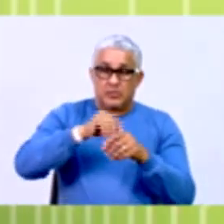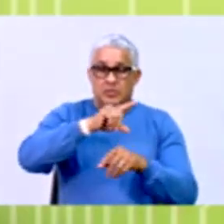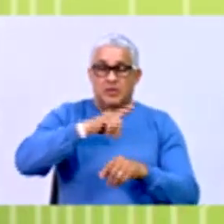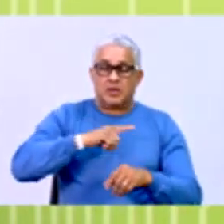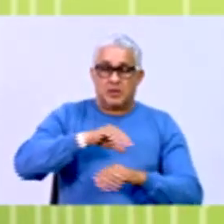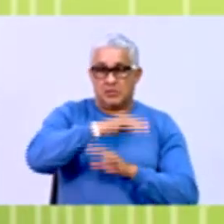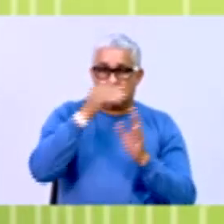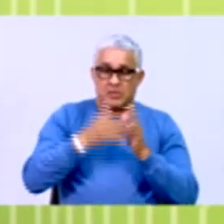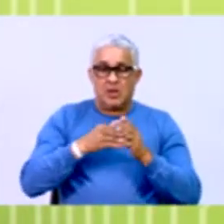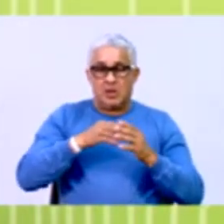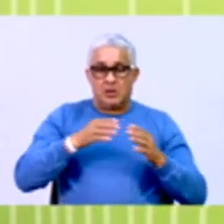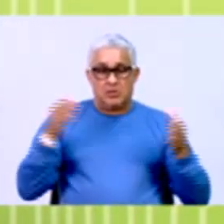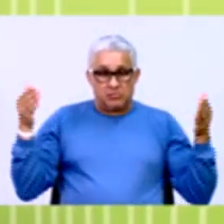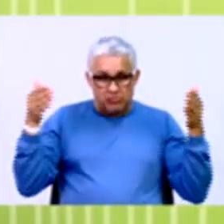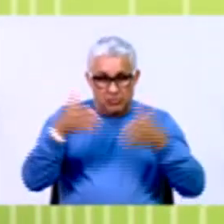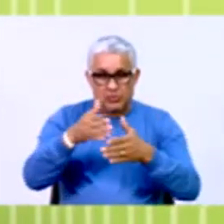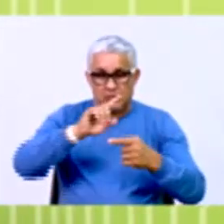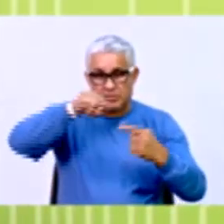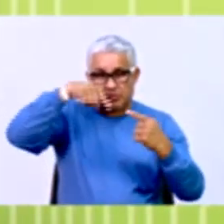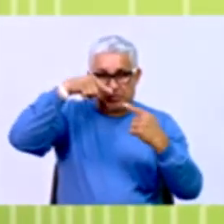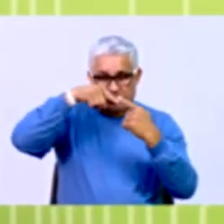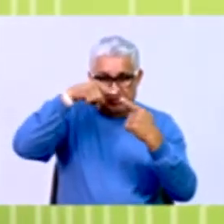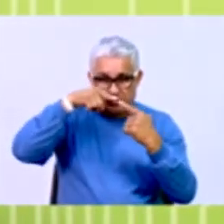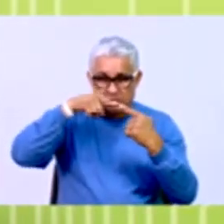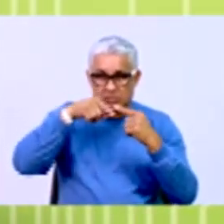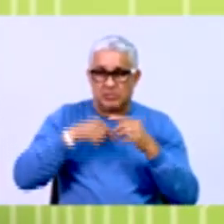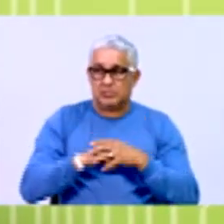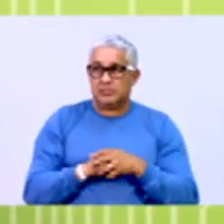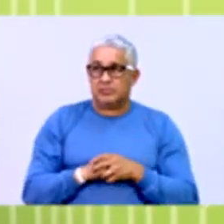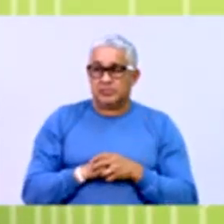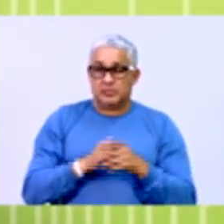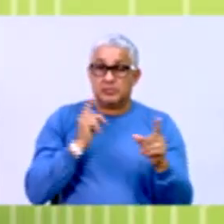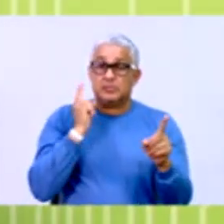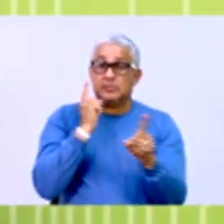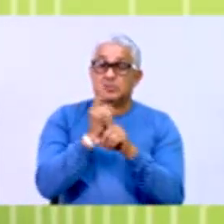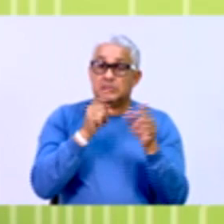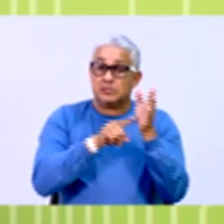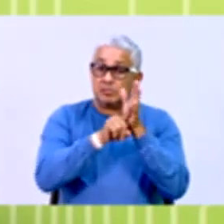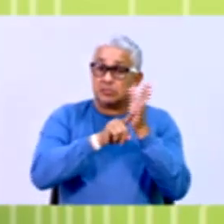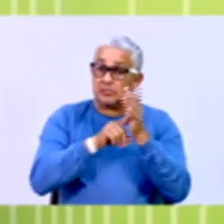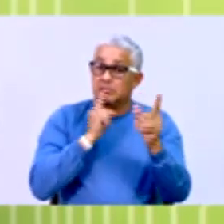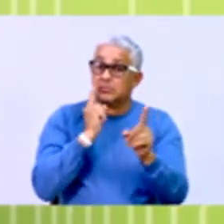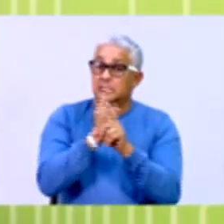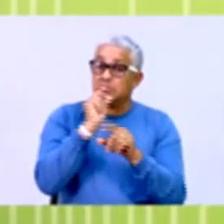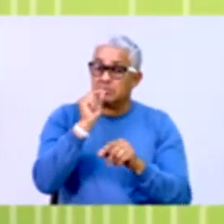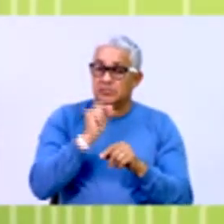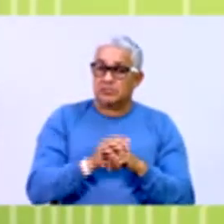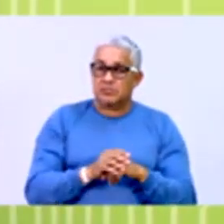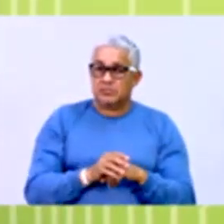né? O objetivo, o gestor contratou o professor para descobrir, fazer uma auditoria e o escopo estava bem definido,